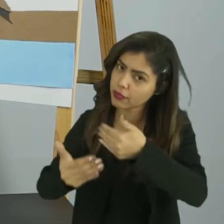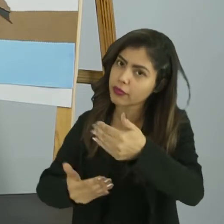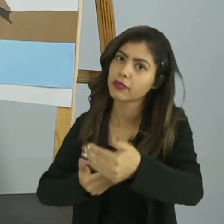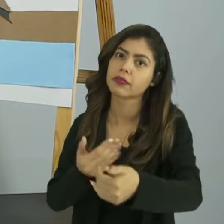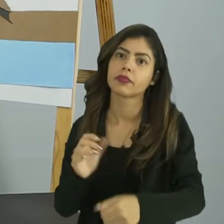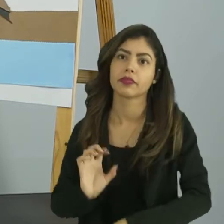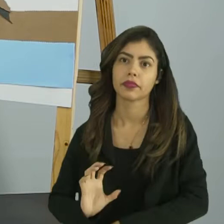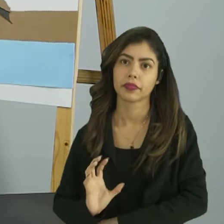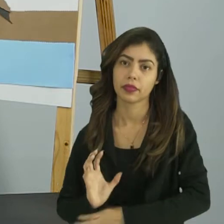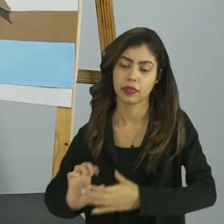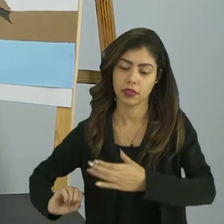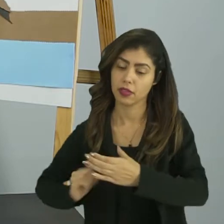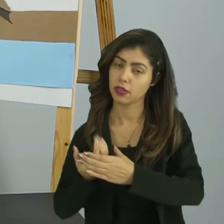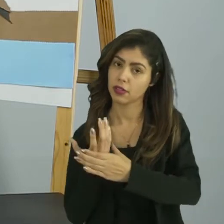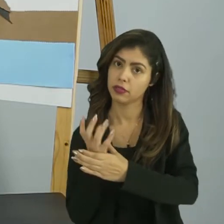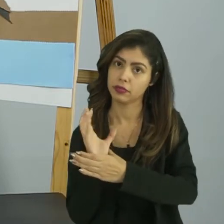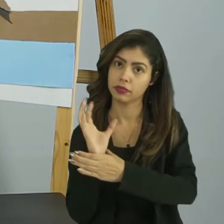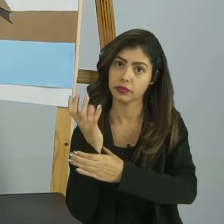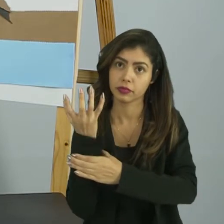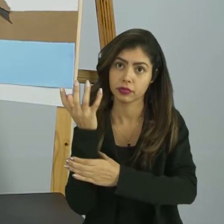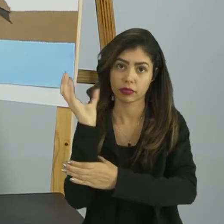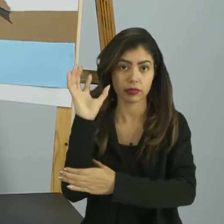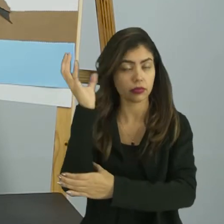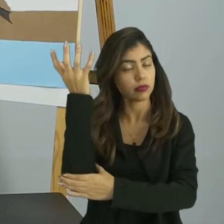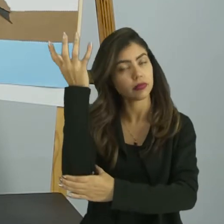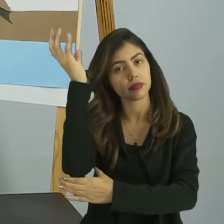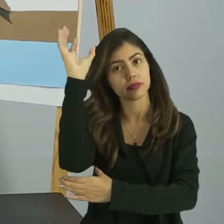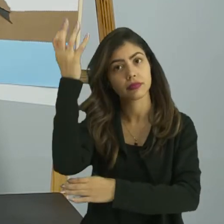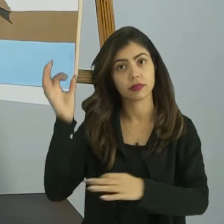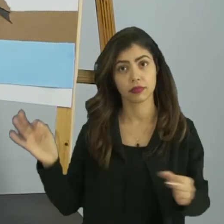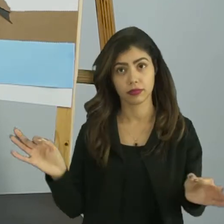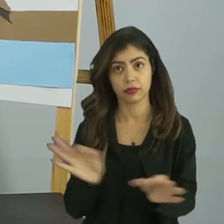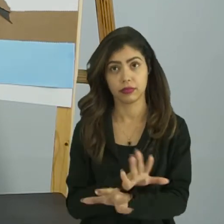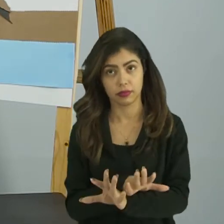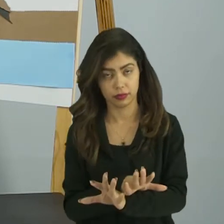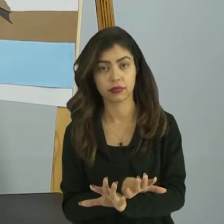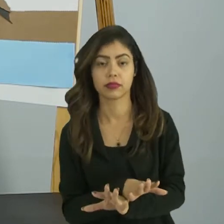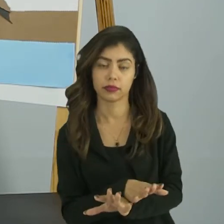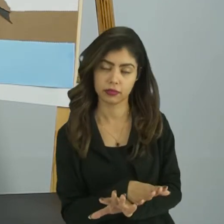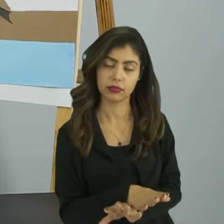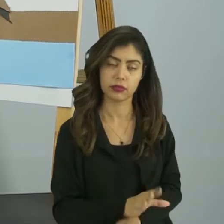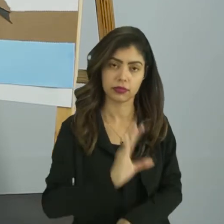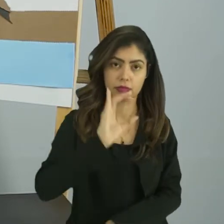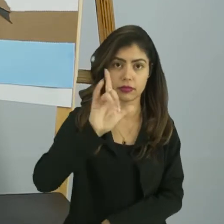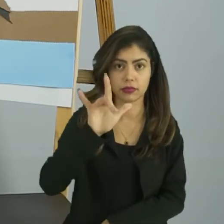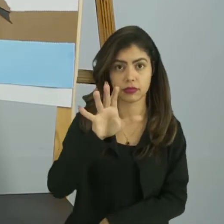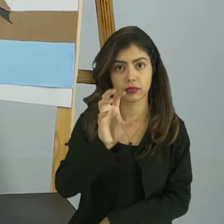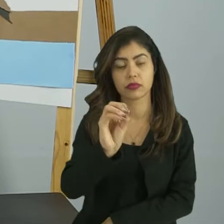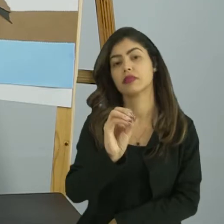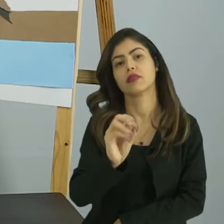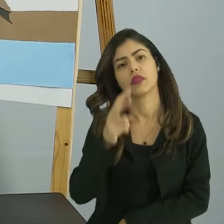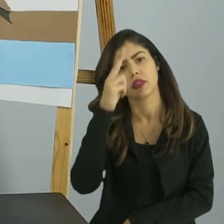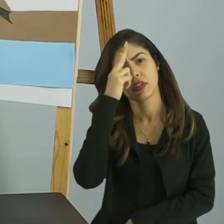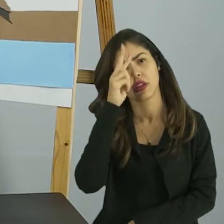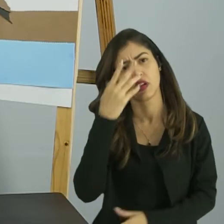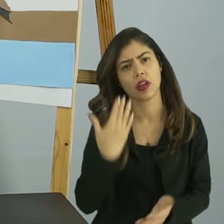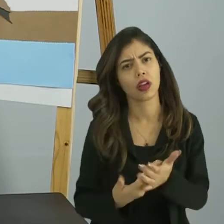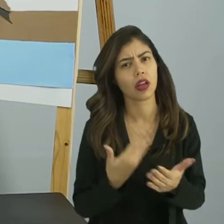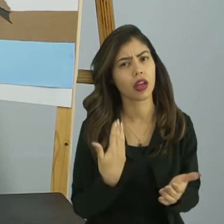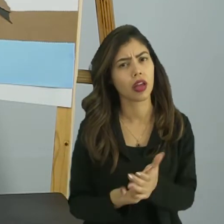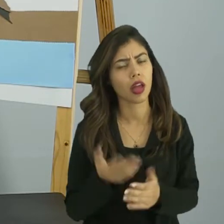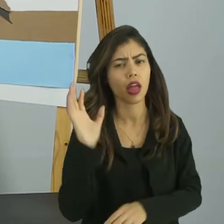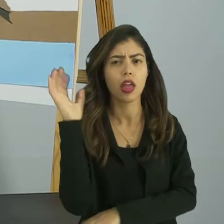o crescimento. E ela completa o seu ciclo. Vocês lembram que quando nós estudamos sobre